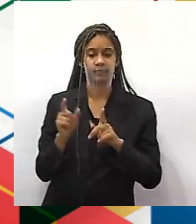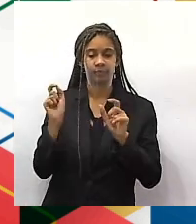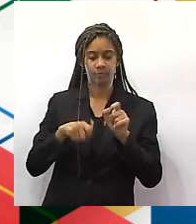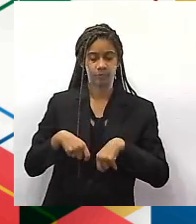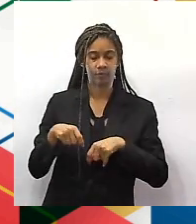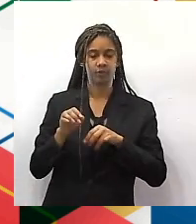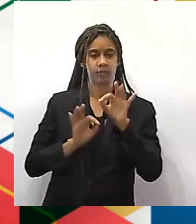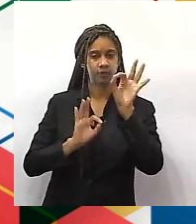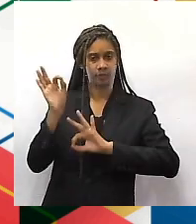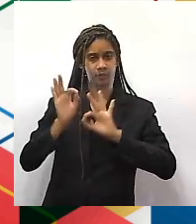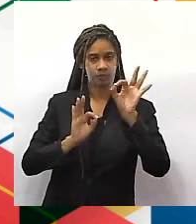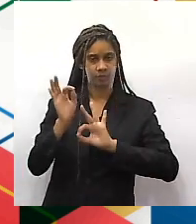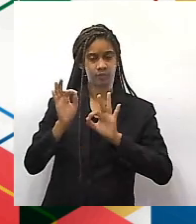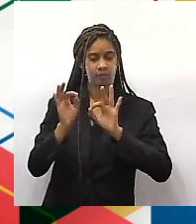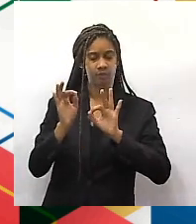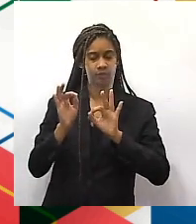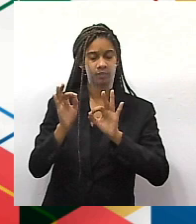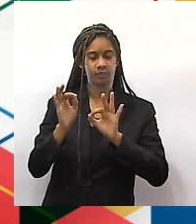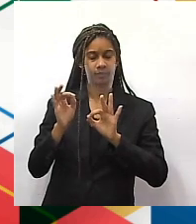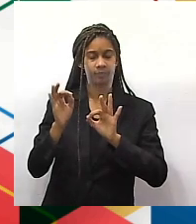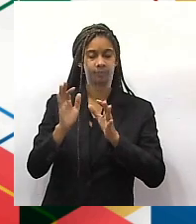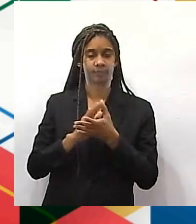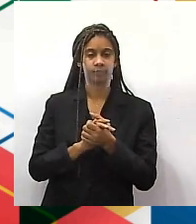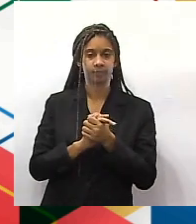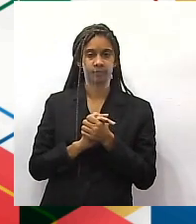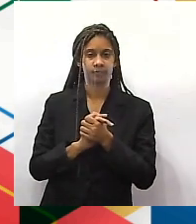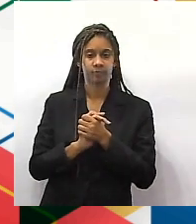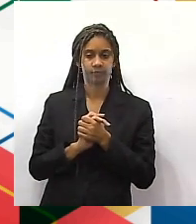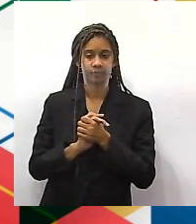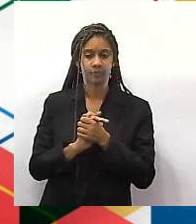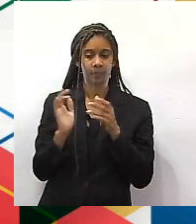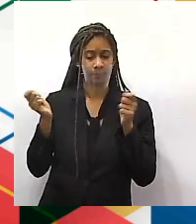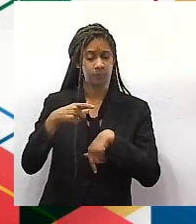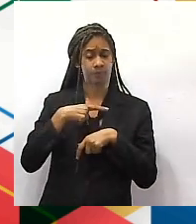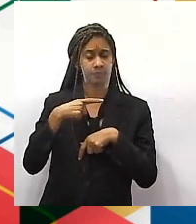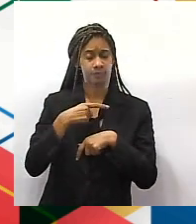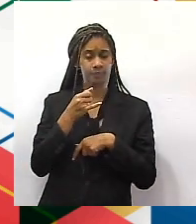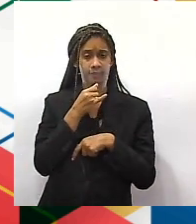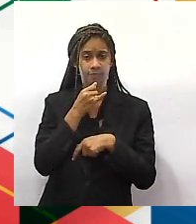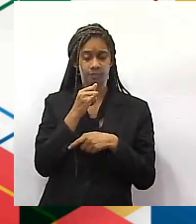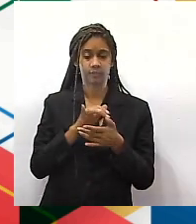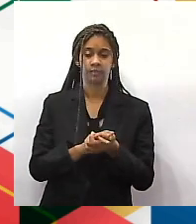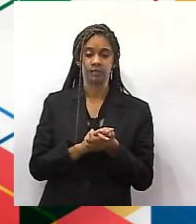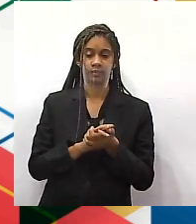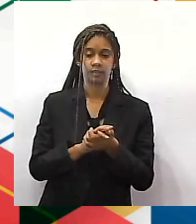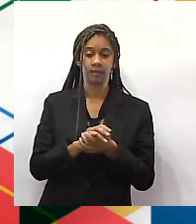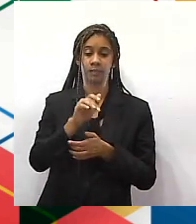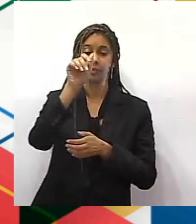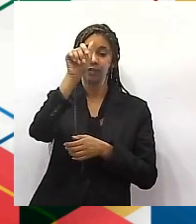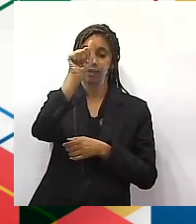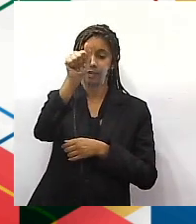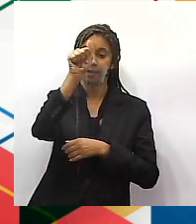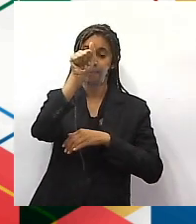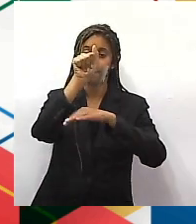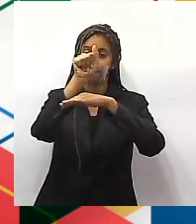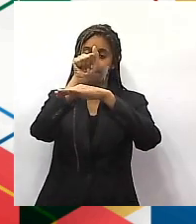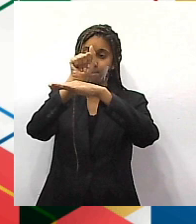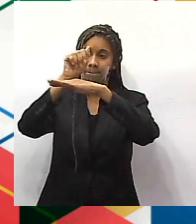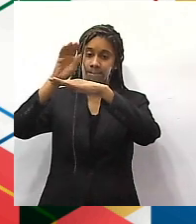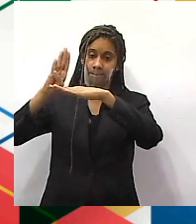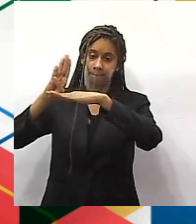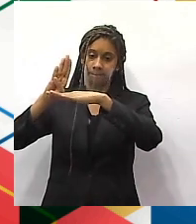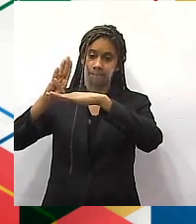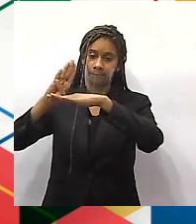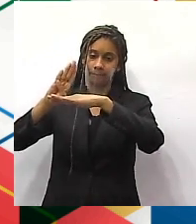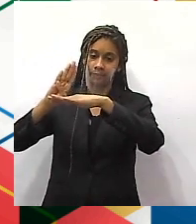aí a proporcionalidade. E ainda você poderia ter, por exemplo, o segmento AB, que é o grandão, está para um dos